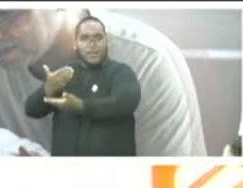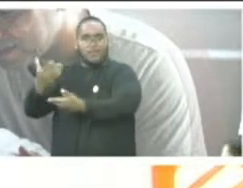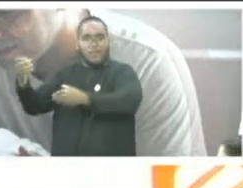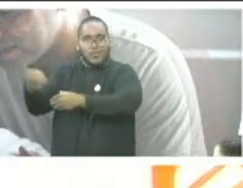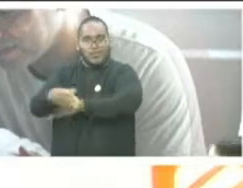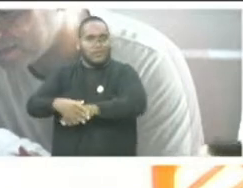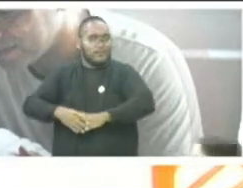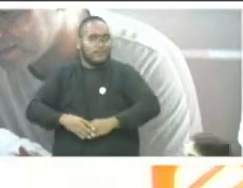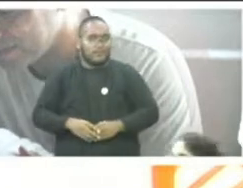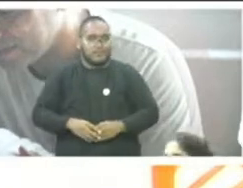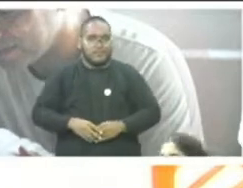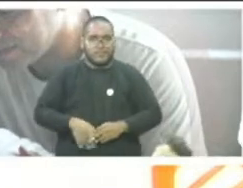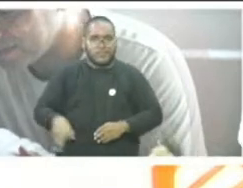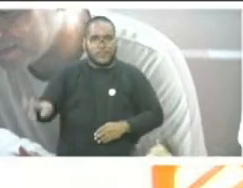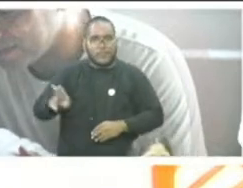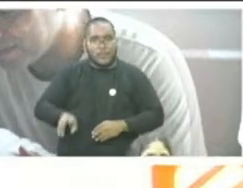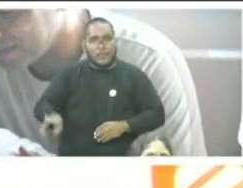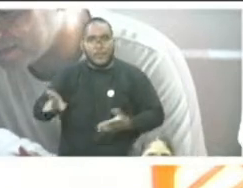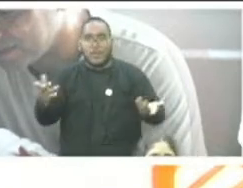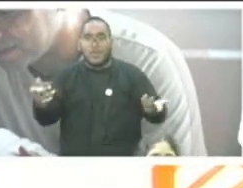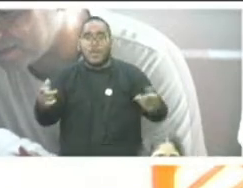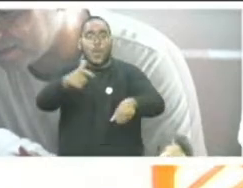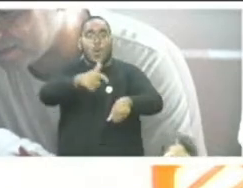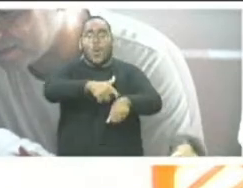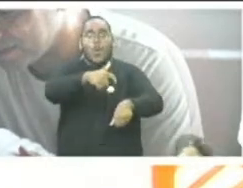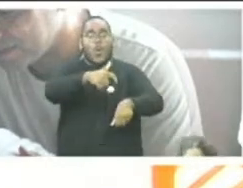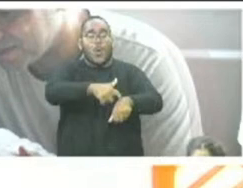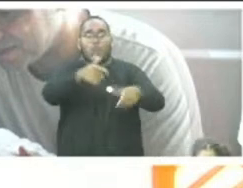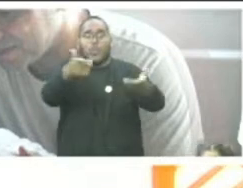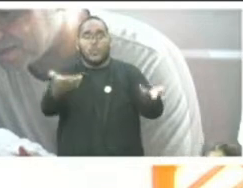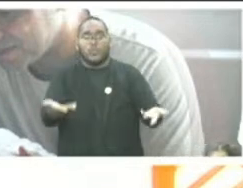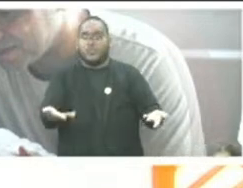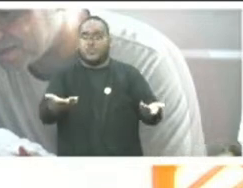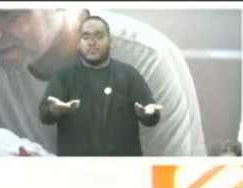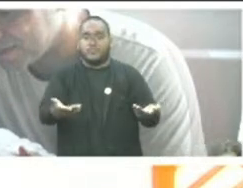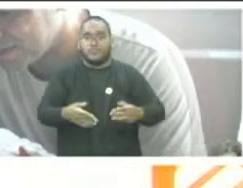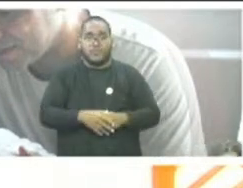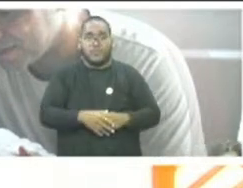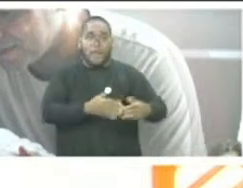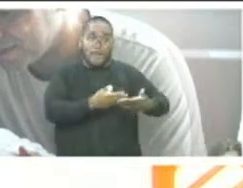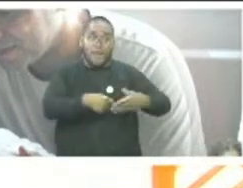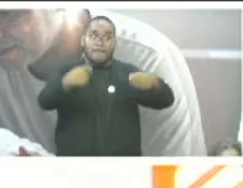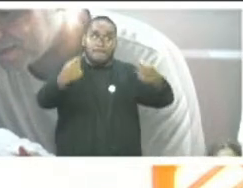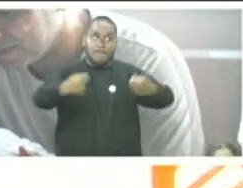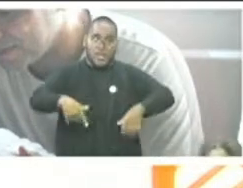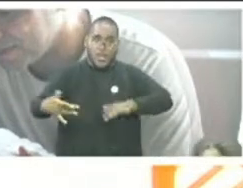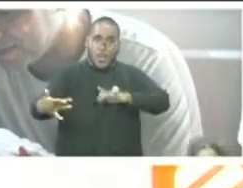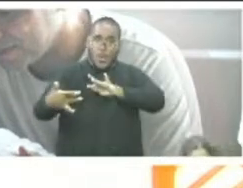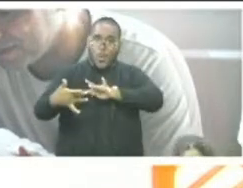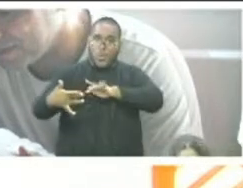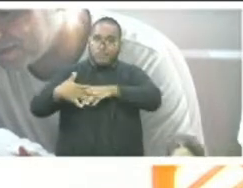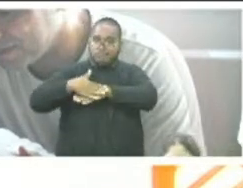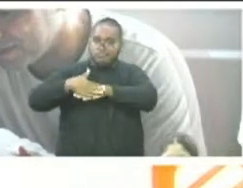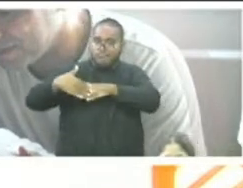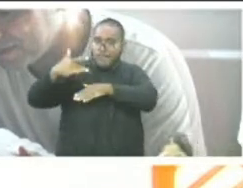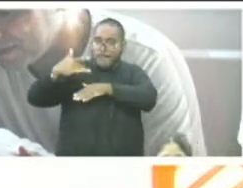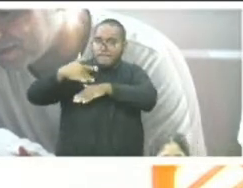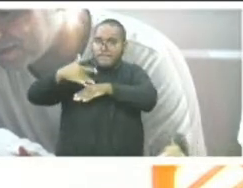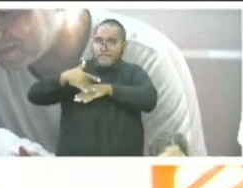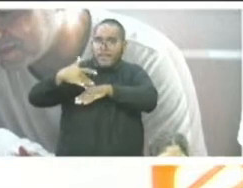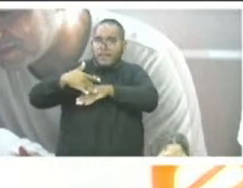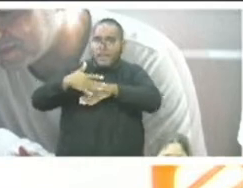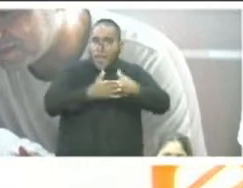basicamente. E o tempo? O bebê deve se manter no contato pele a pele durante todo o fechamento da